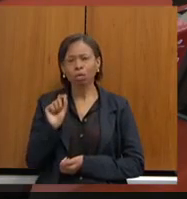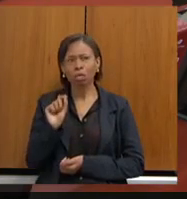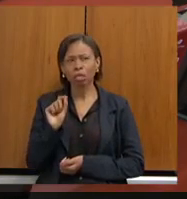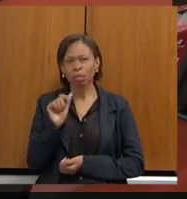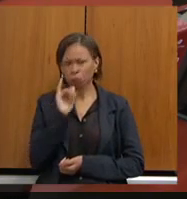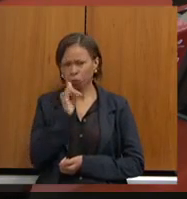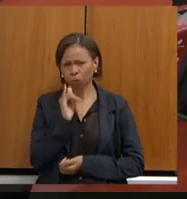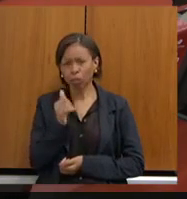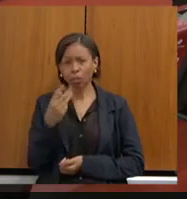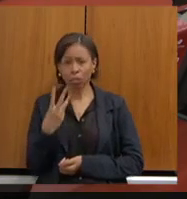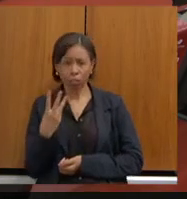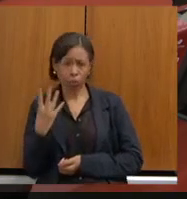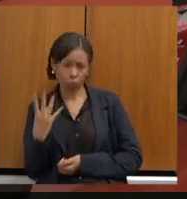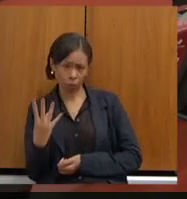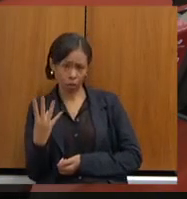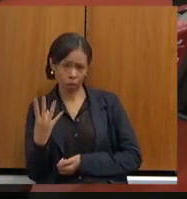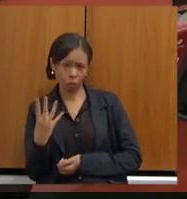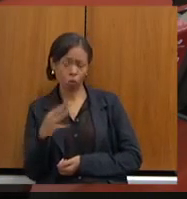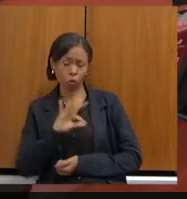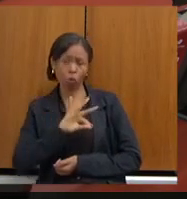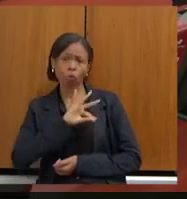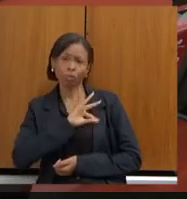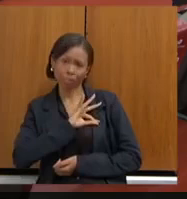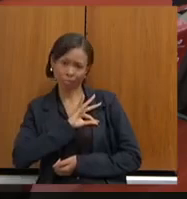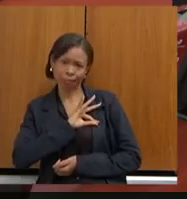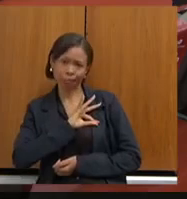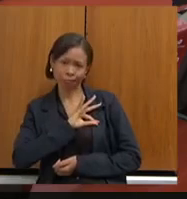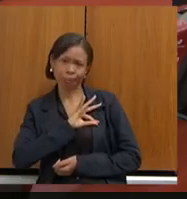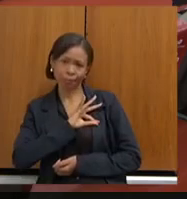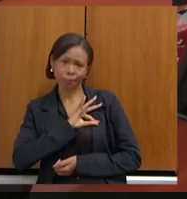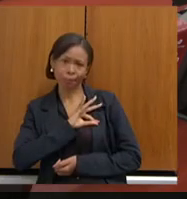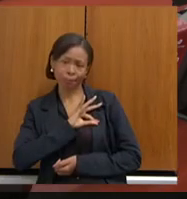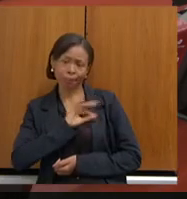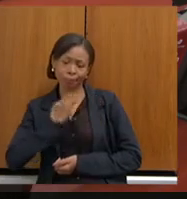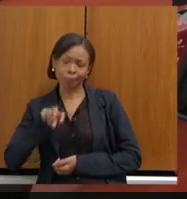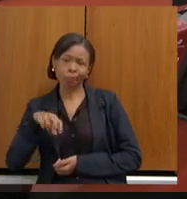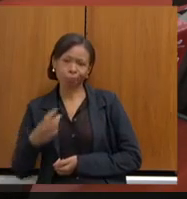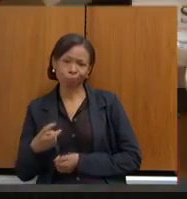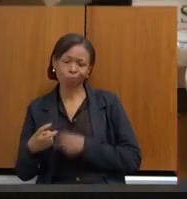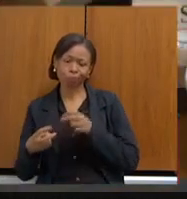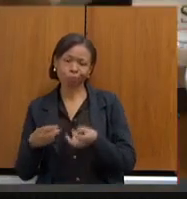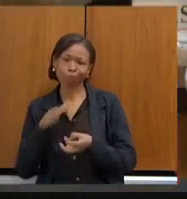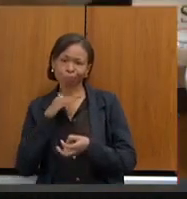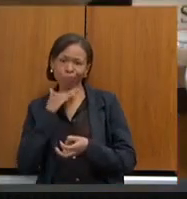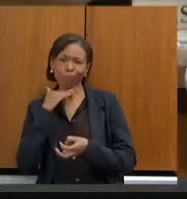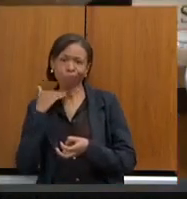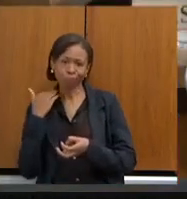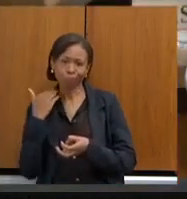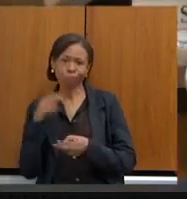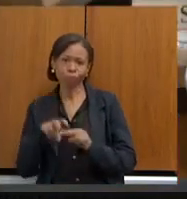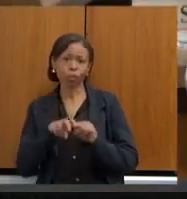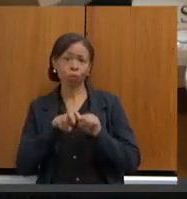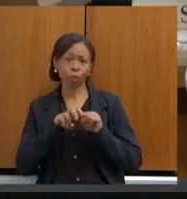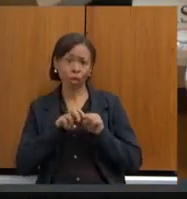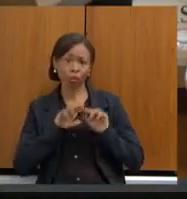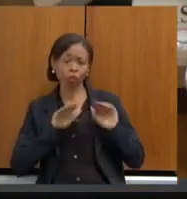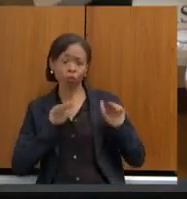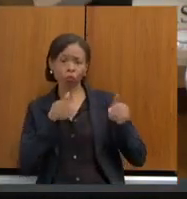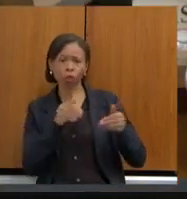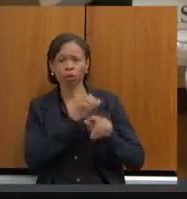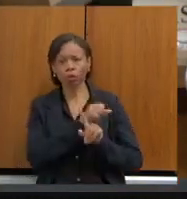tivemos 34 guerreiros e perderam que doaram suas vidas por favor da população